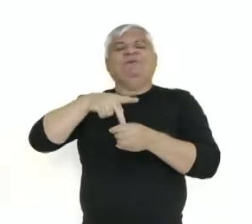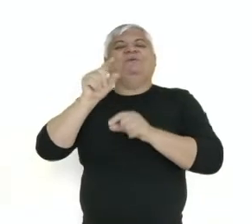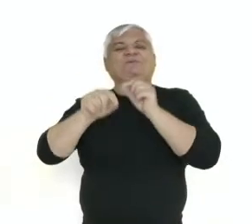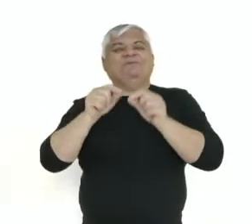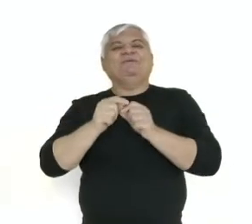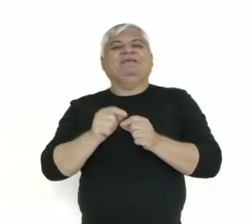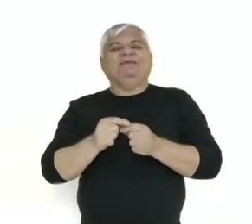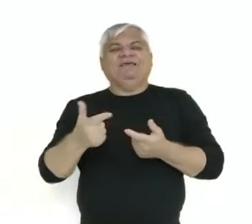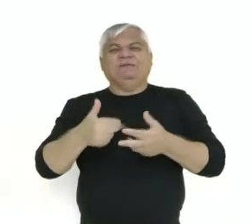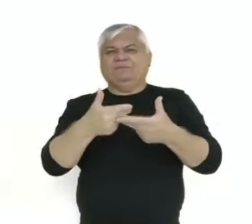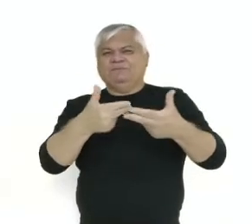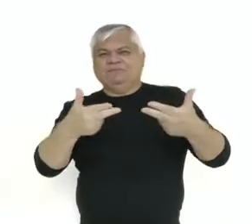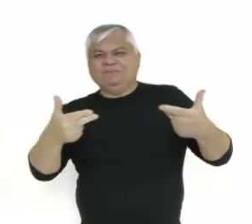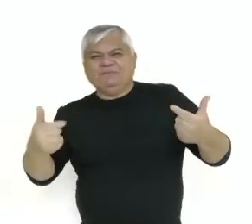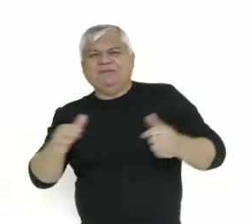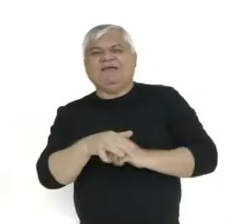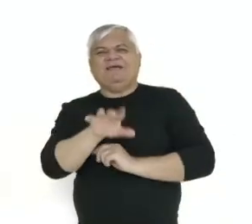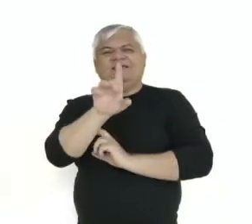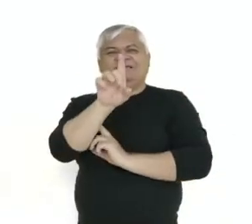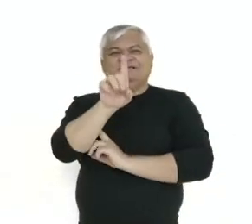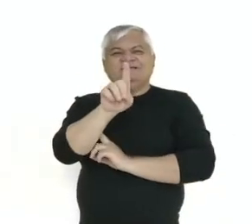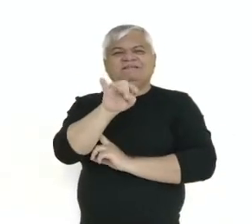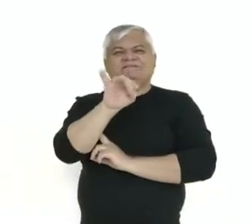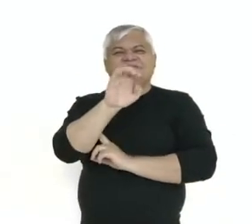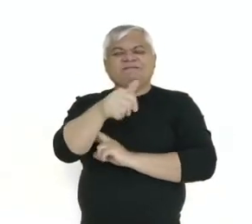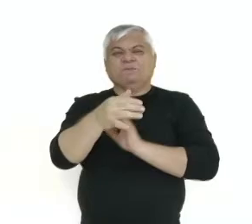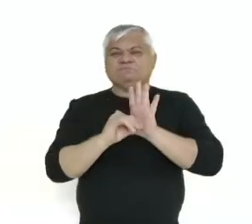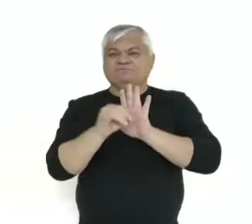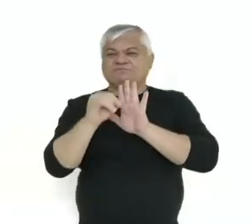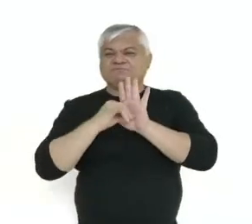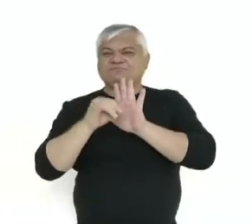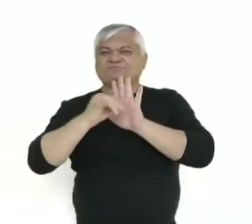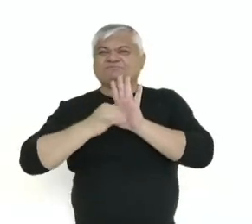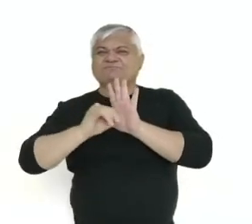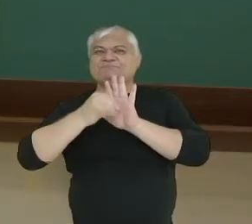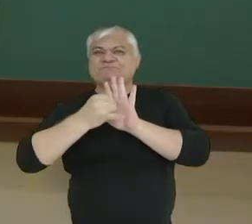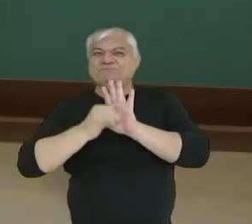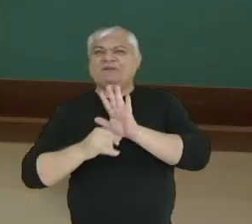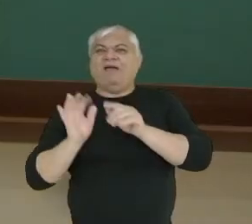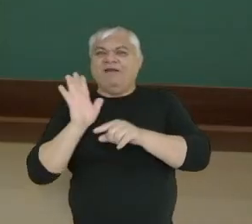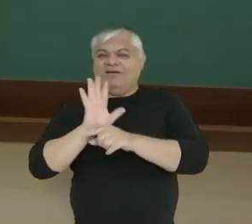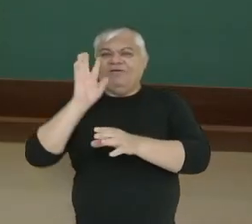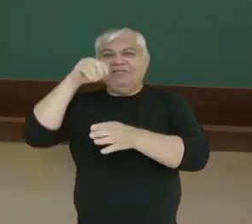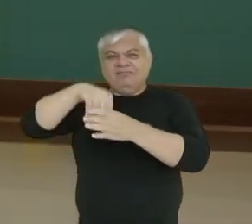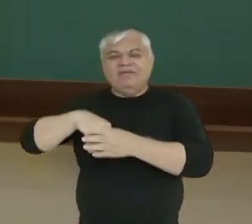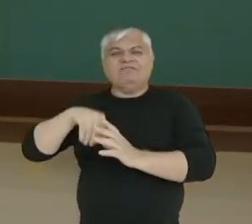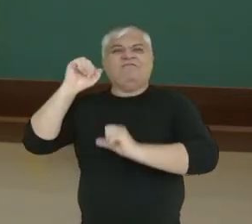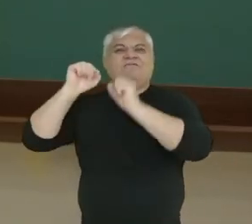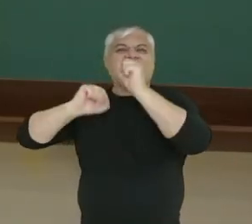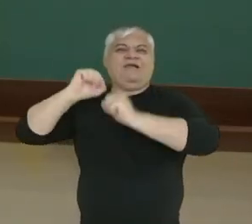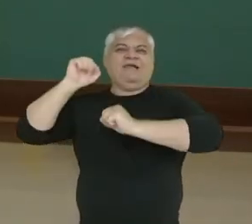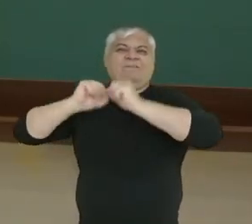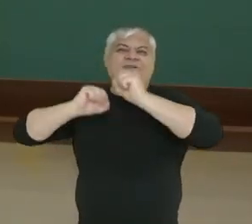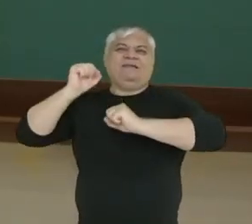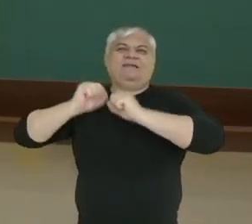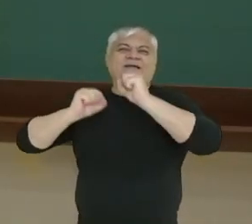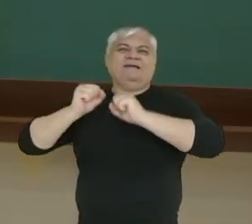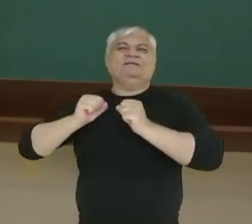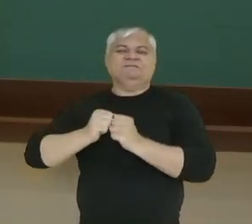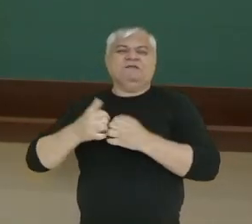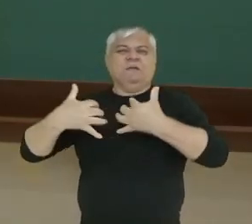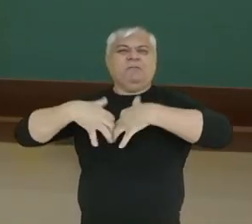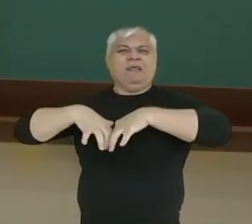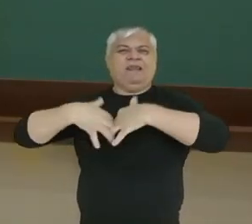seus derivados, como uma fonte de energia, e isso tudo vai ser utilizado para movimentar